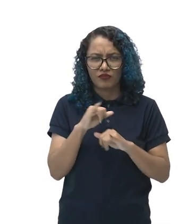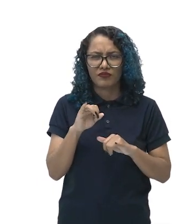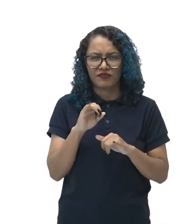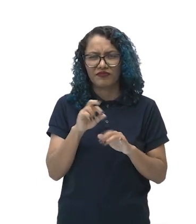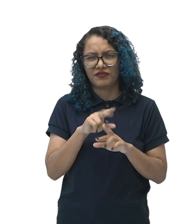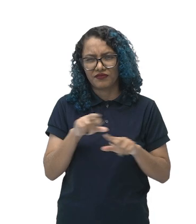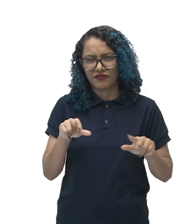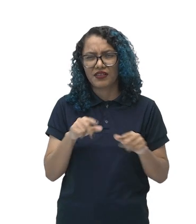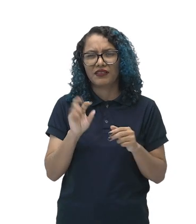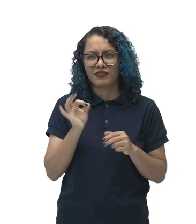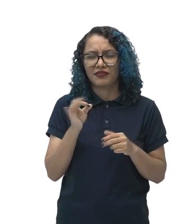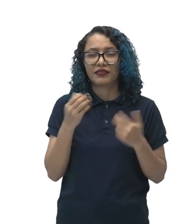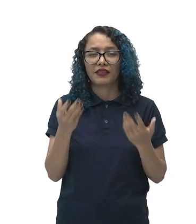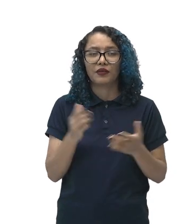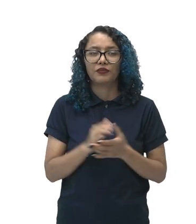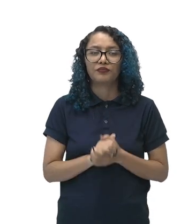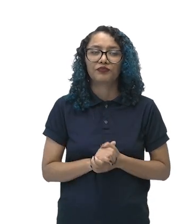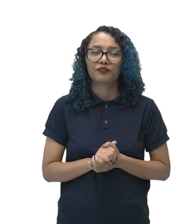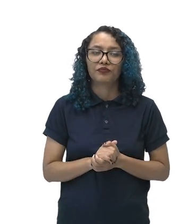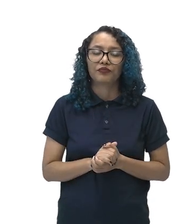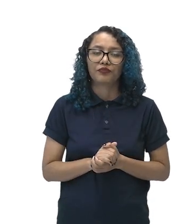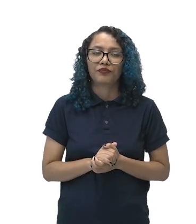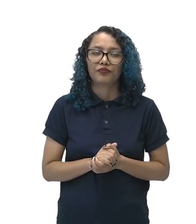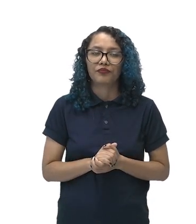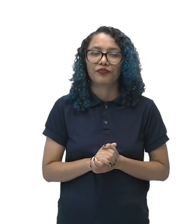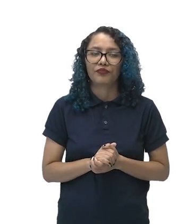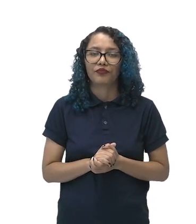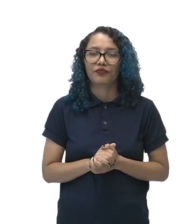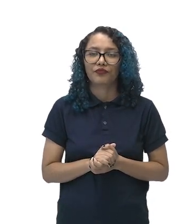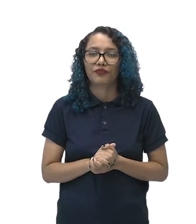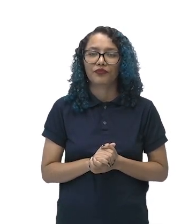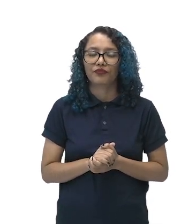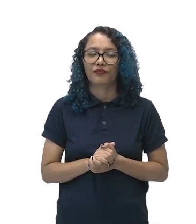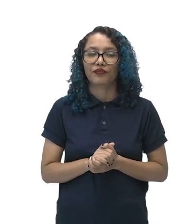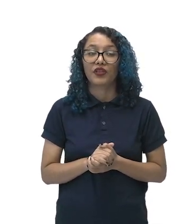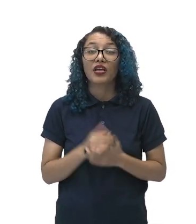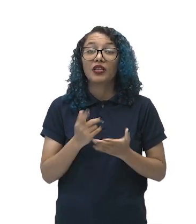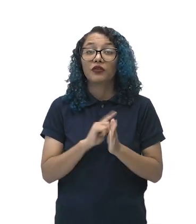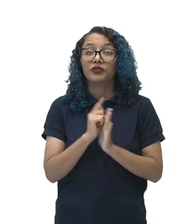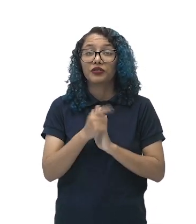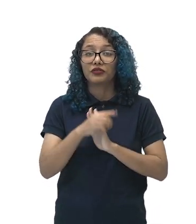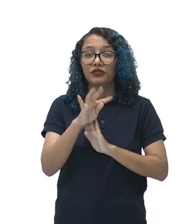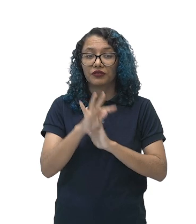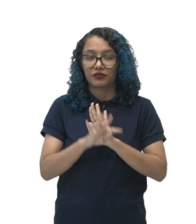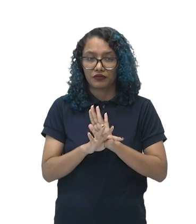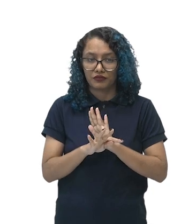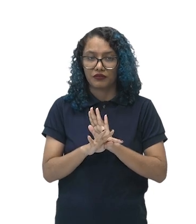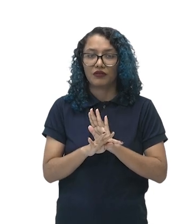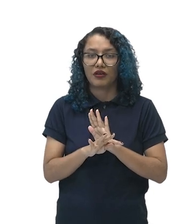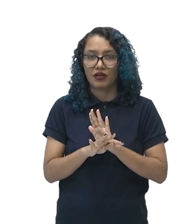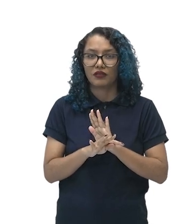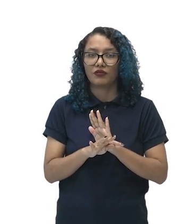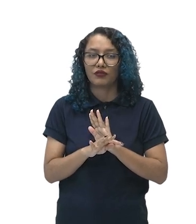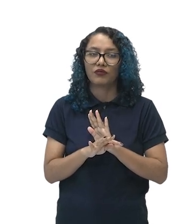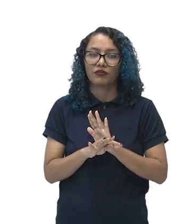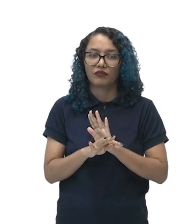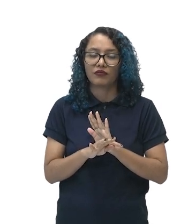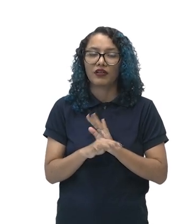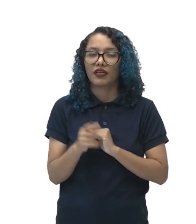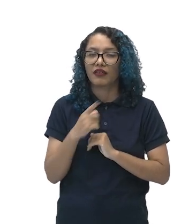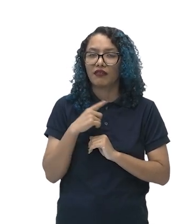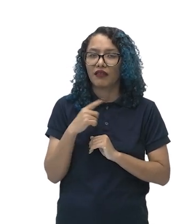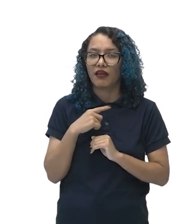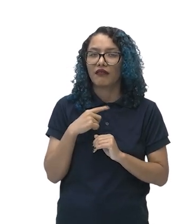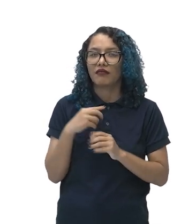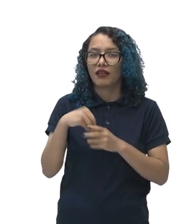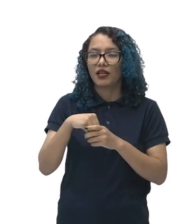tudo mais, quais seriam, então, os gêneros textuais mais comuns desse